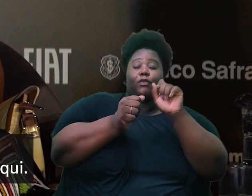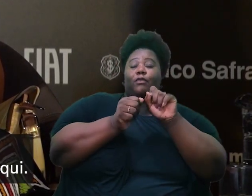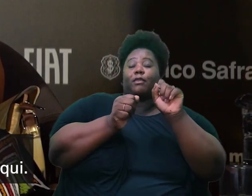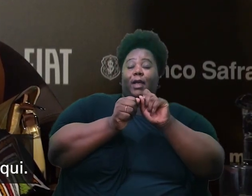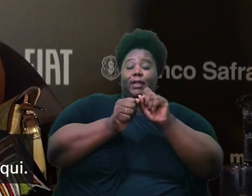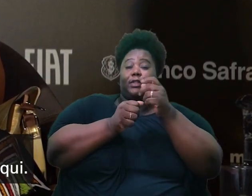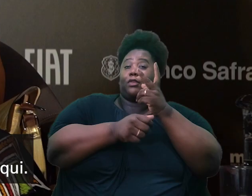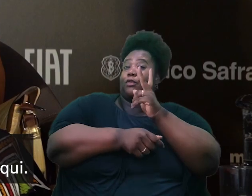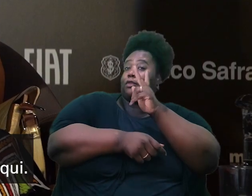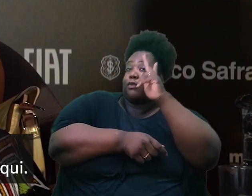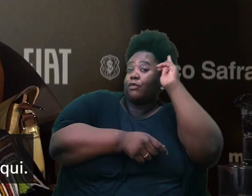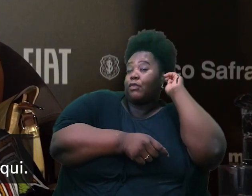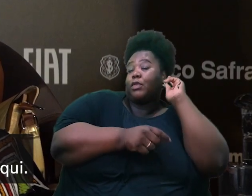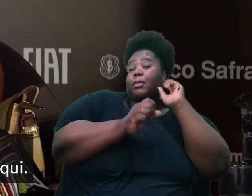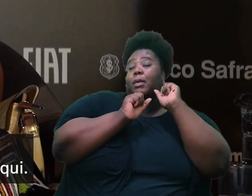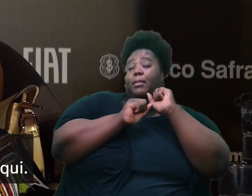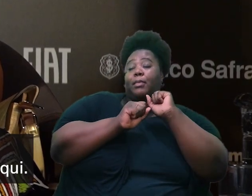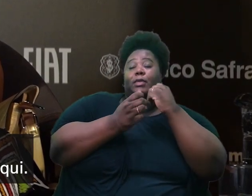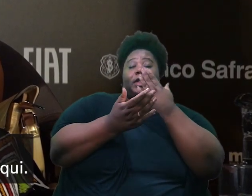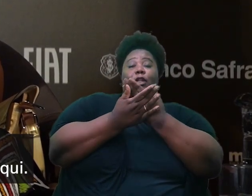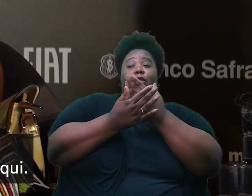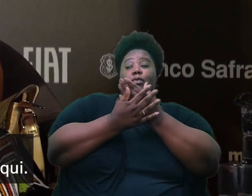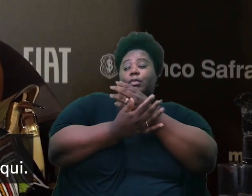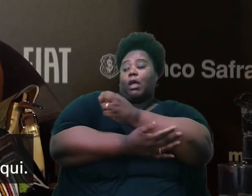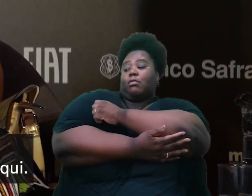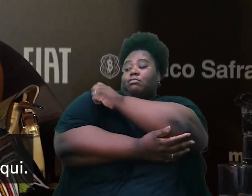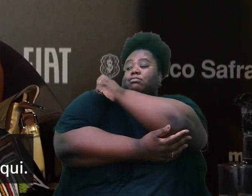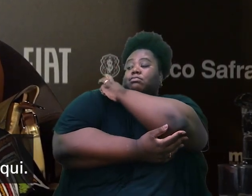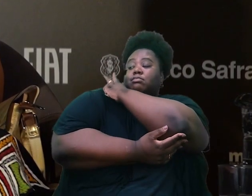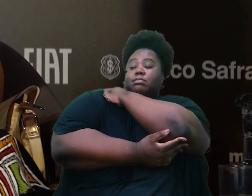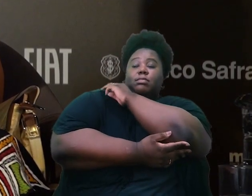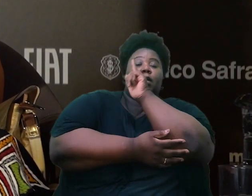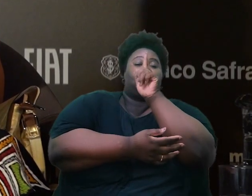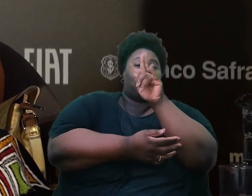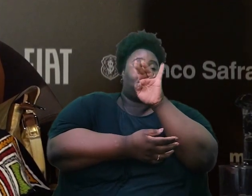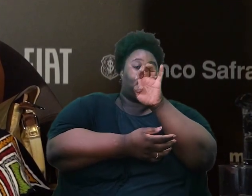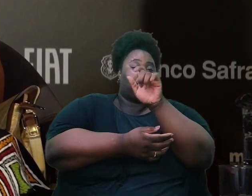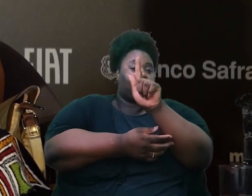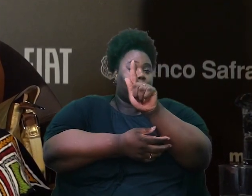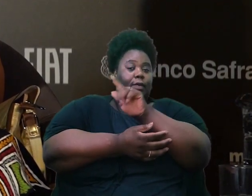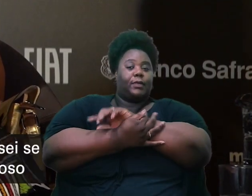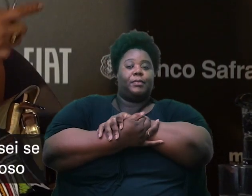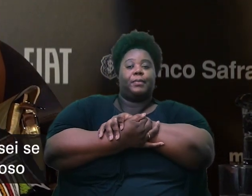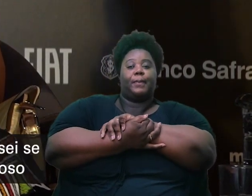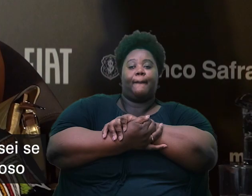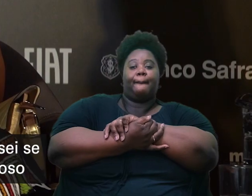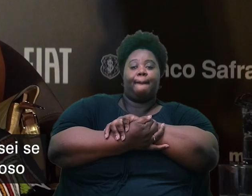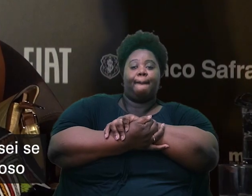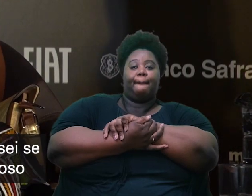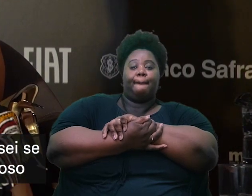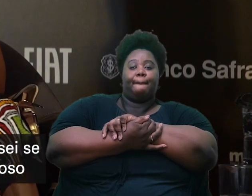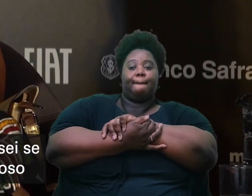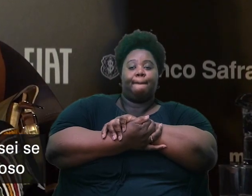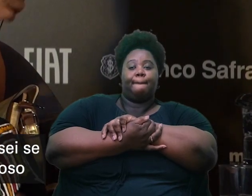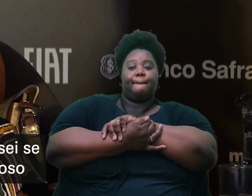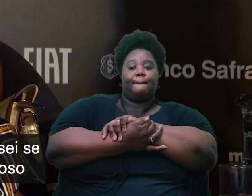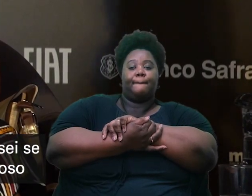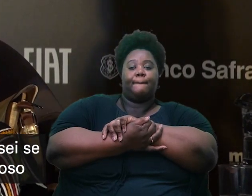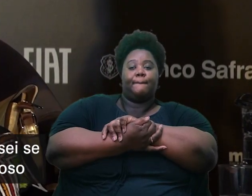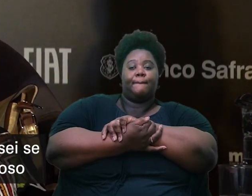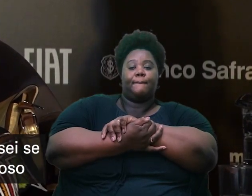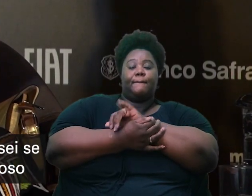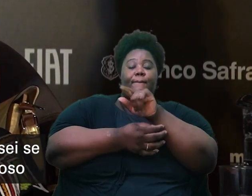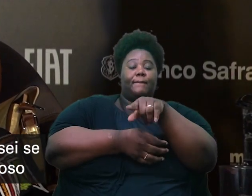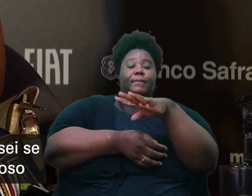o vestibular para poder cursar o ensino médio aqui no Instituto de Educação. Eu sempre, quando eu passo ali, não sei se